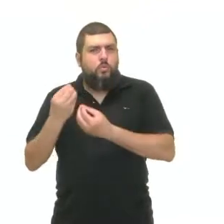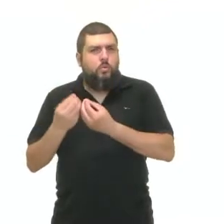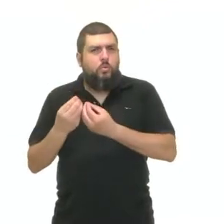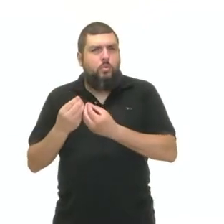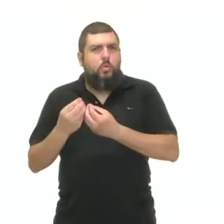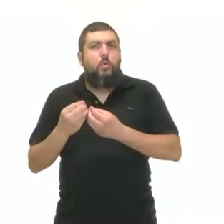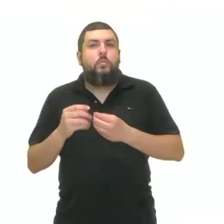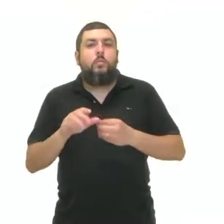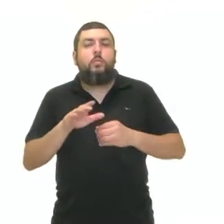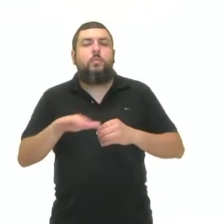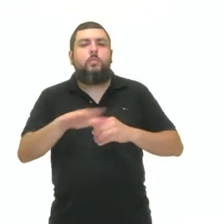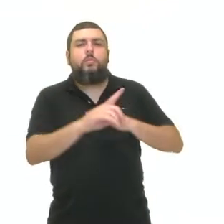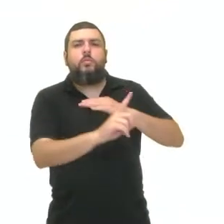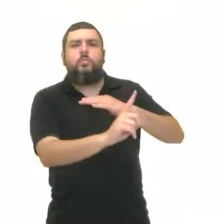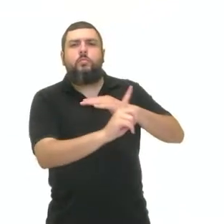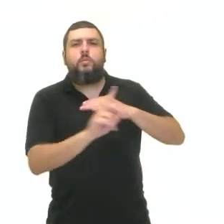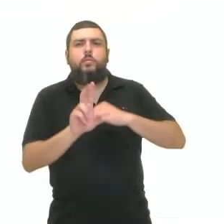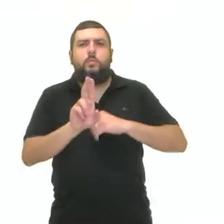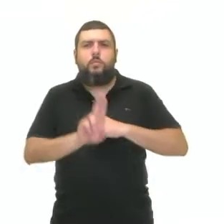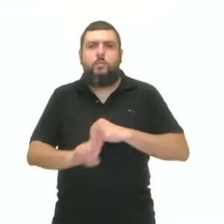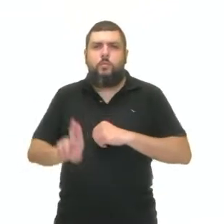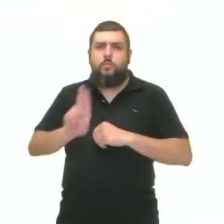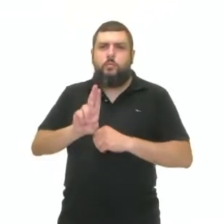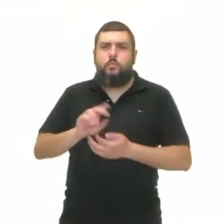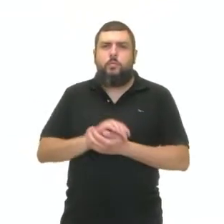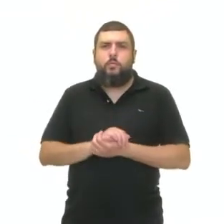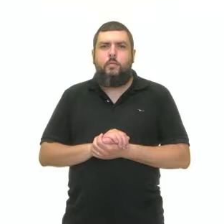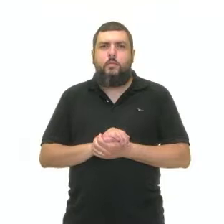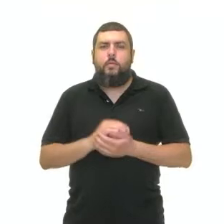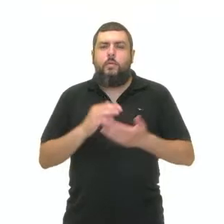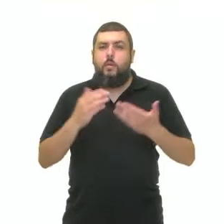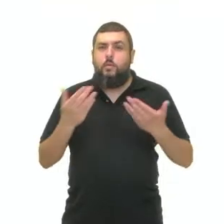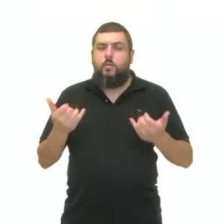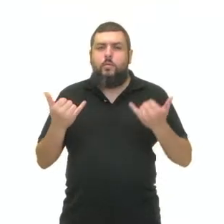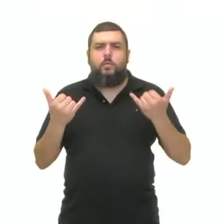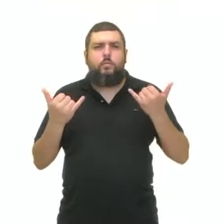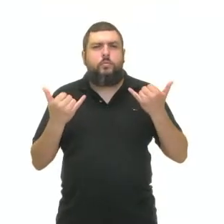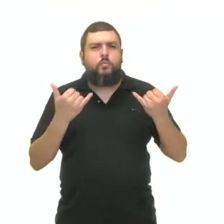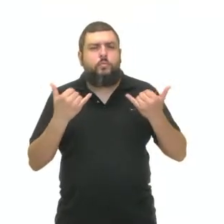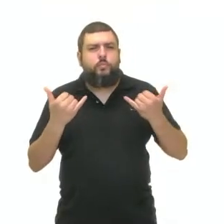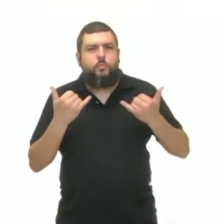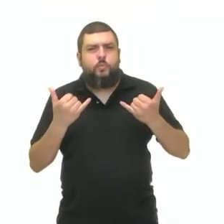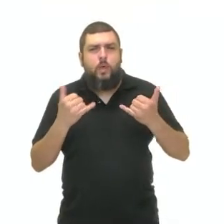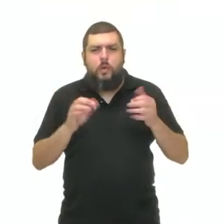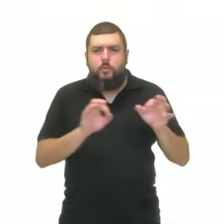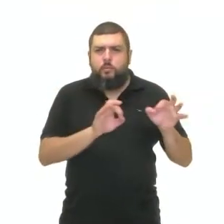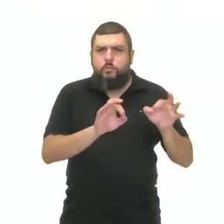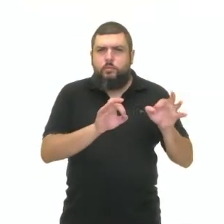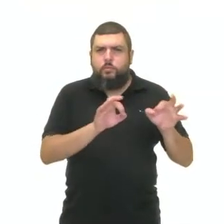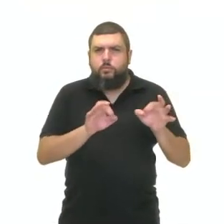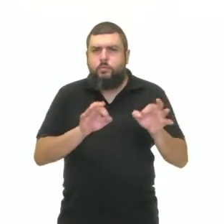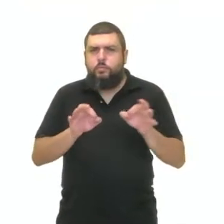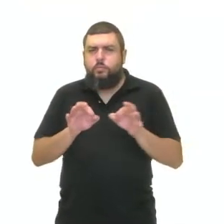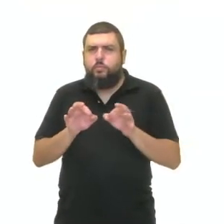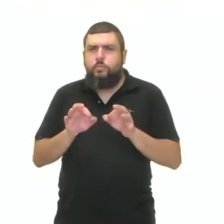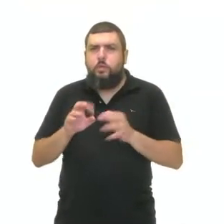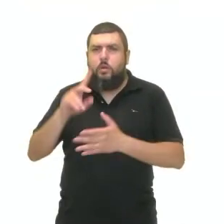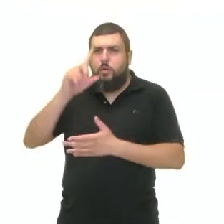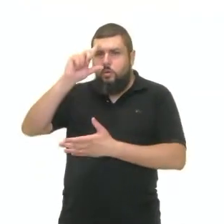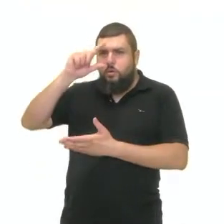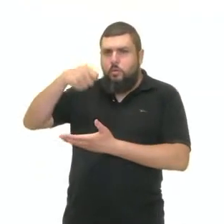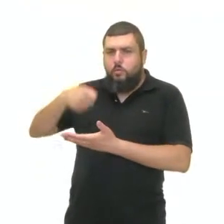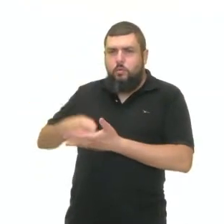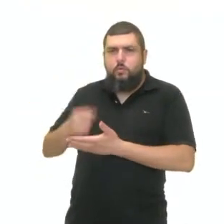usuários. Mais informação é então processada por um algoritmo que tem a decisão final. Os algoritmos